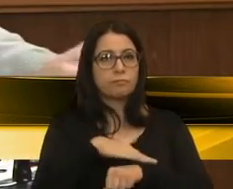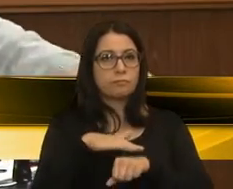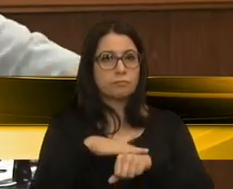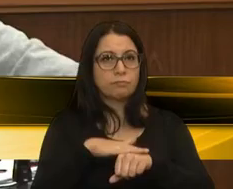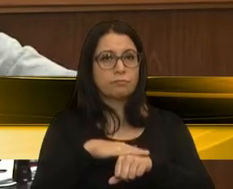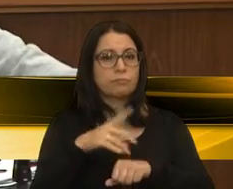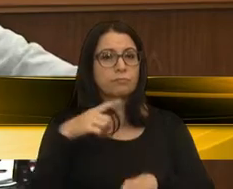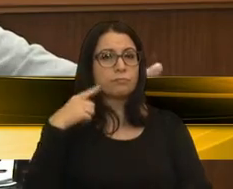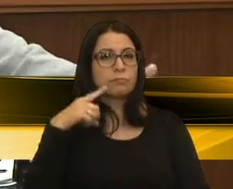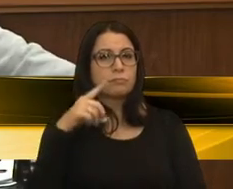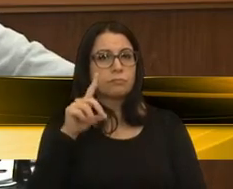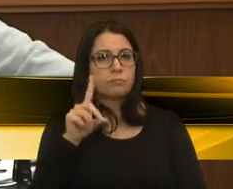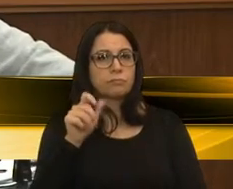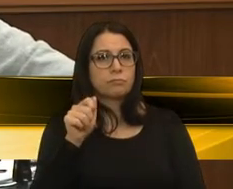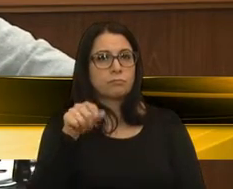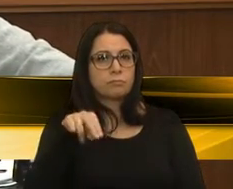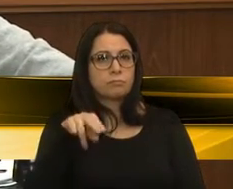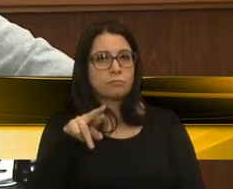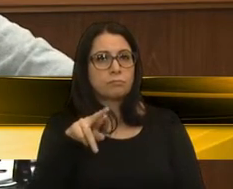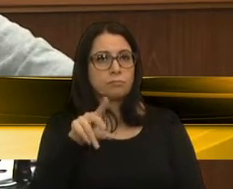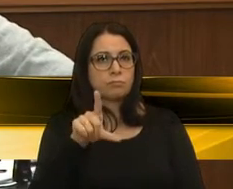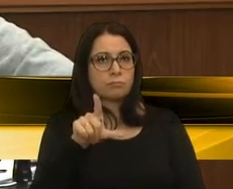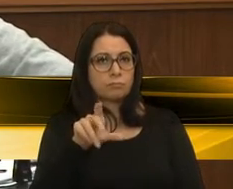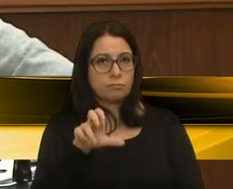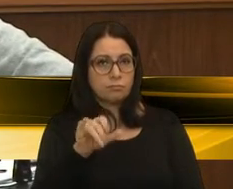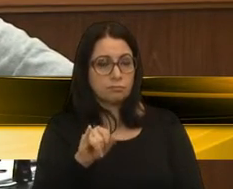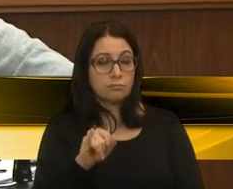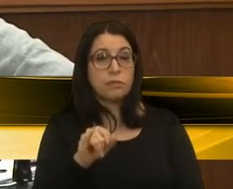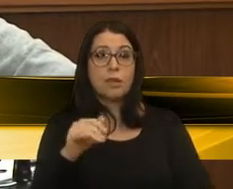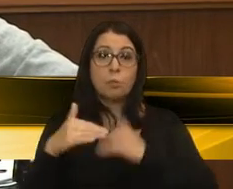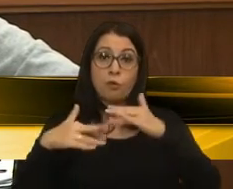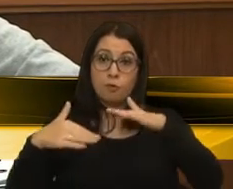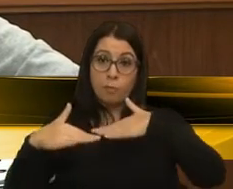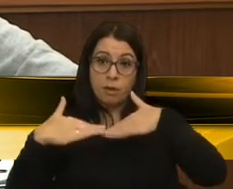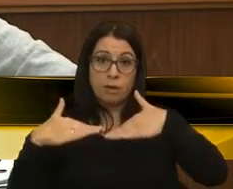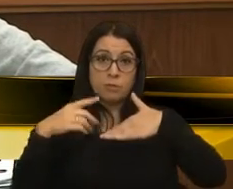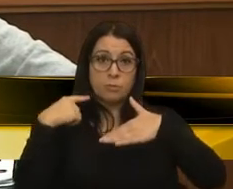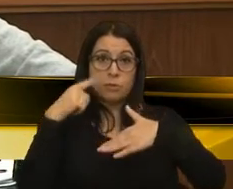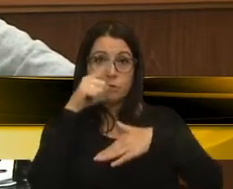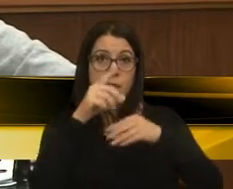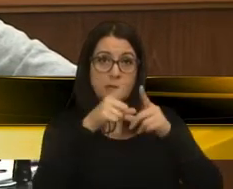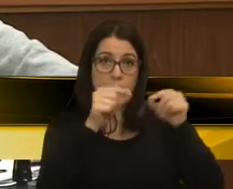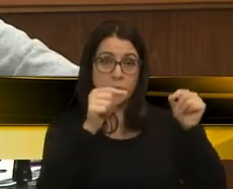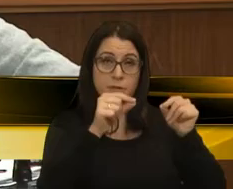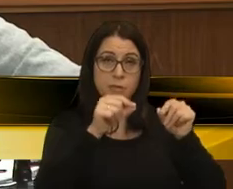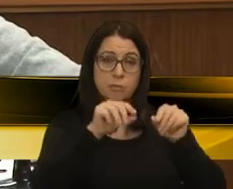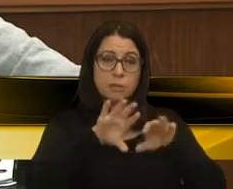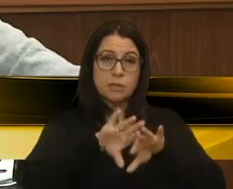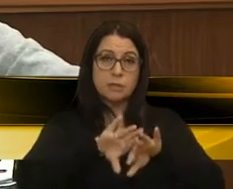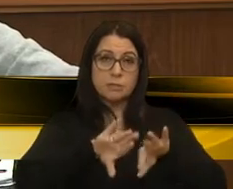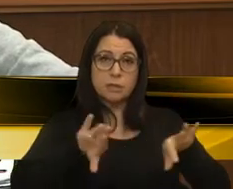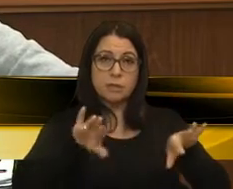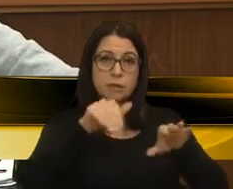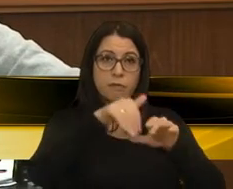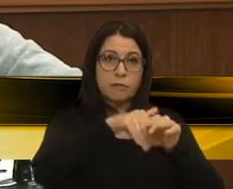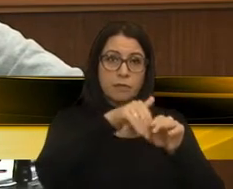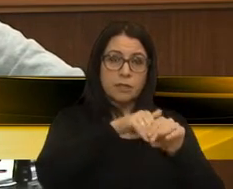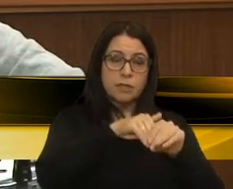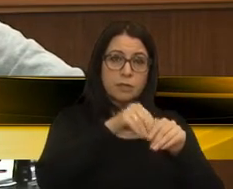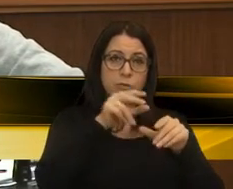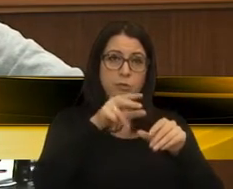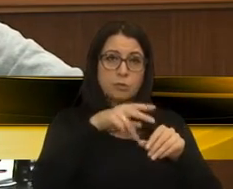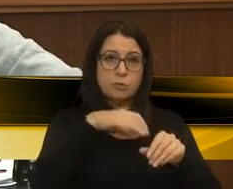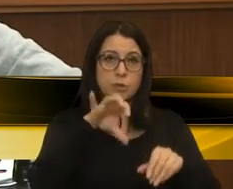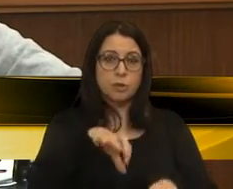Danley, ele disse que tem um movimento dos deputados lá em Brasília quanto à separação da votação do servidor público,